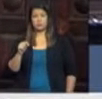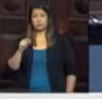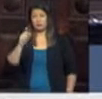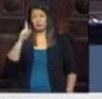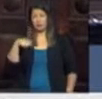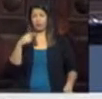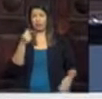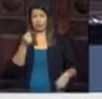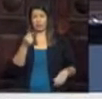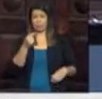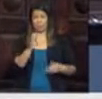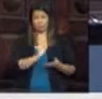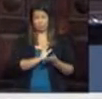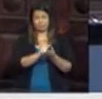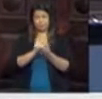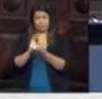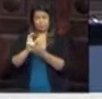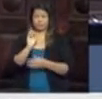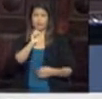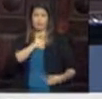capitalizar o Fundo de Equilíbrio Fiscal.